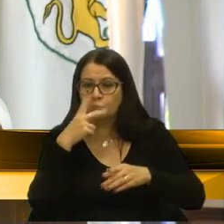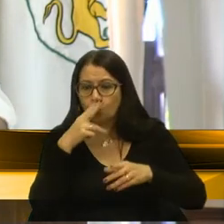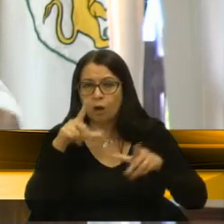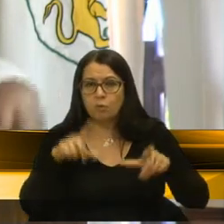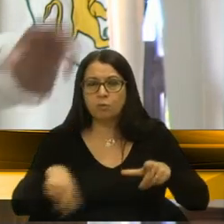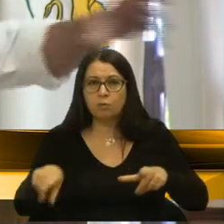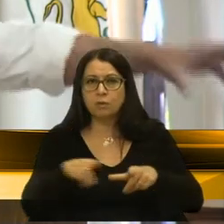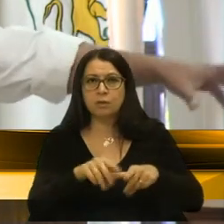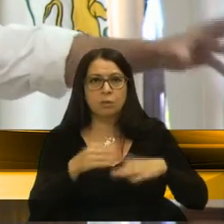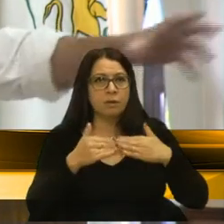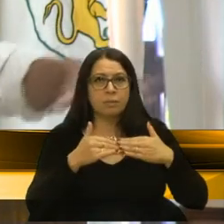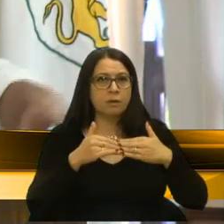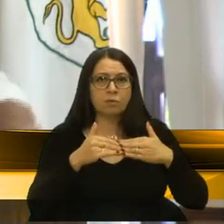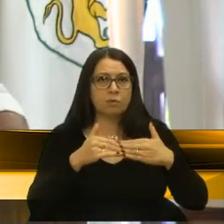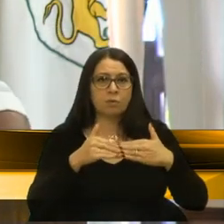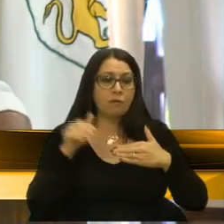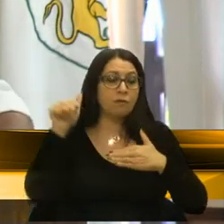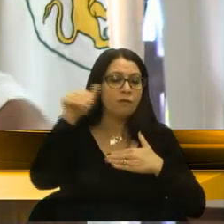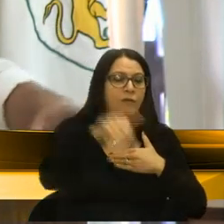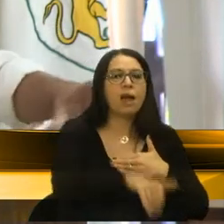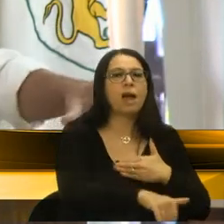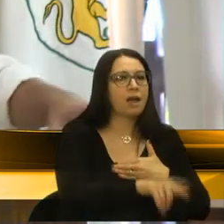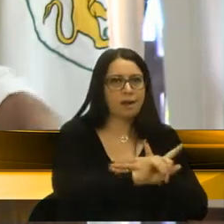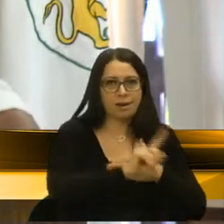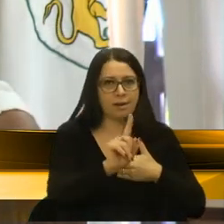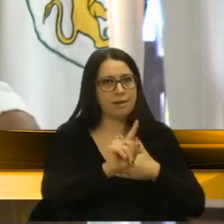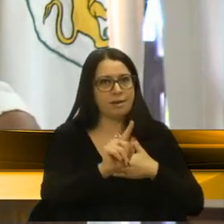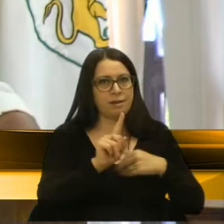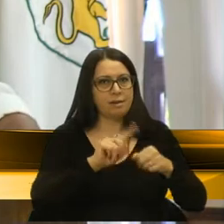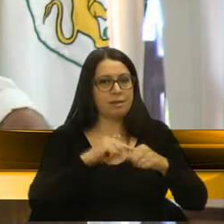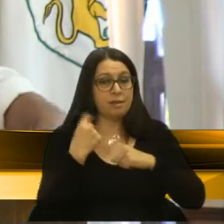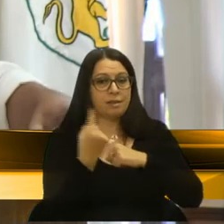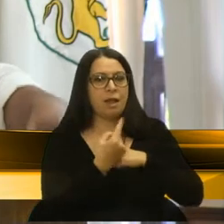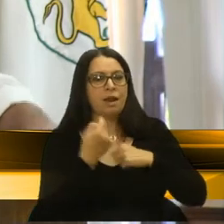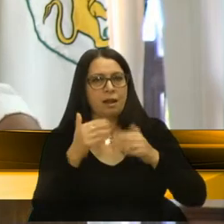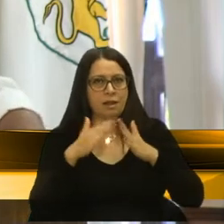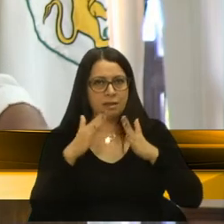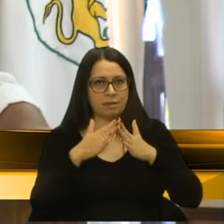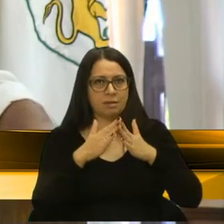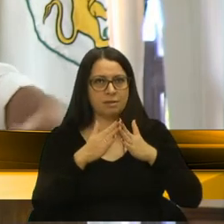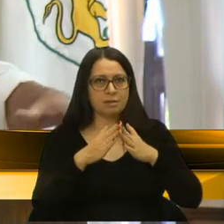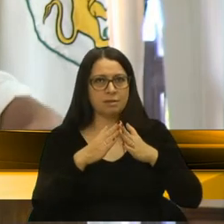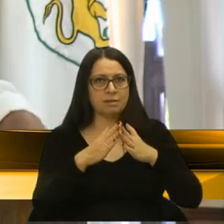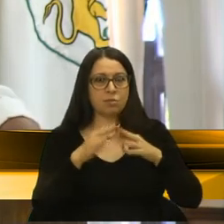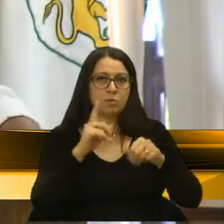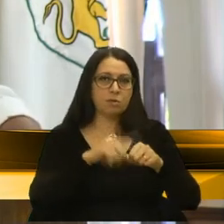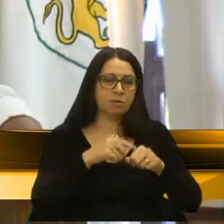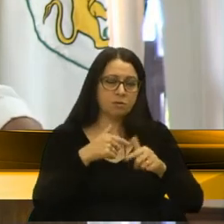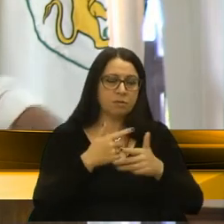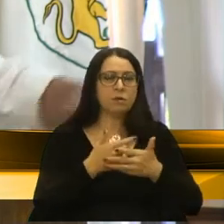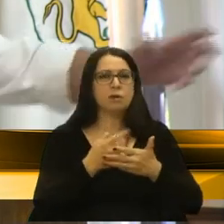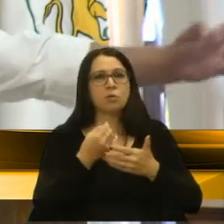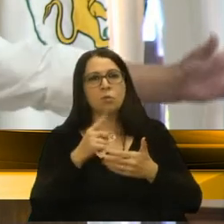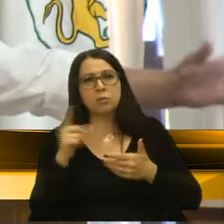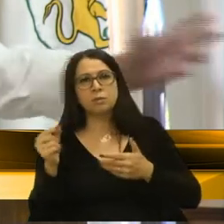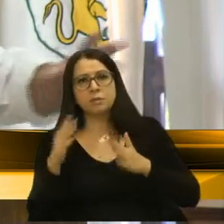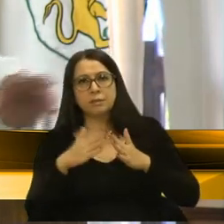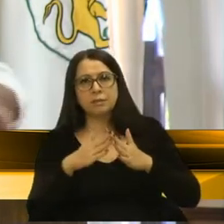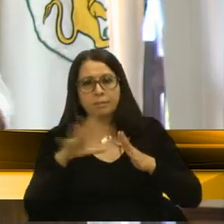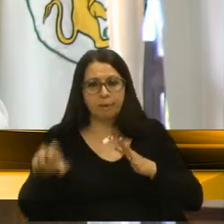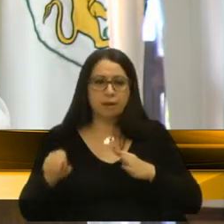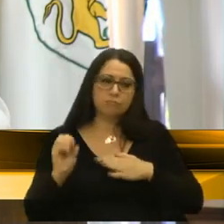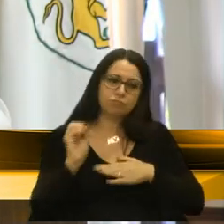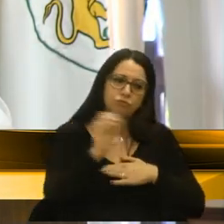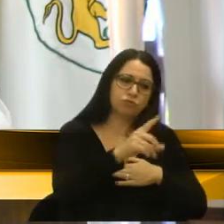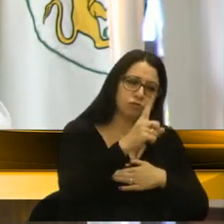O caminhão não desce lá nos entornos da casa deles, eles têm que ir no horário de trabalhar ou saída de casa, eles pegam o lixo e